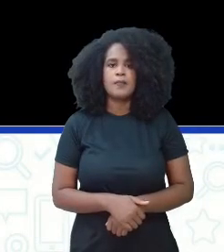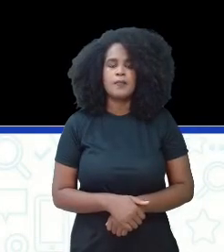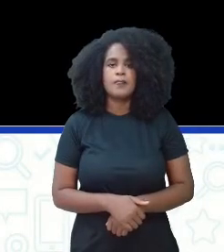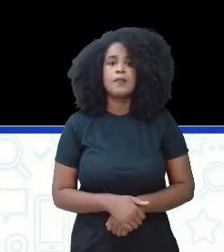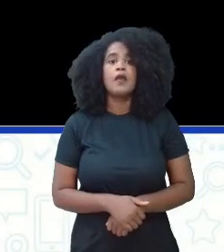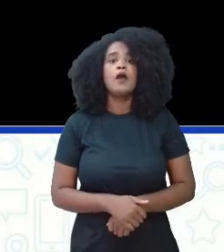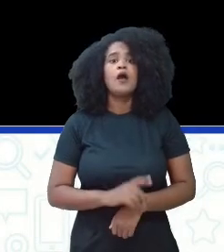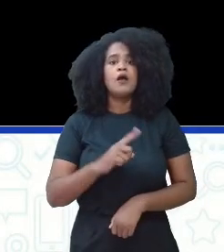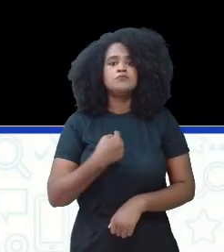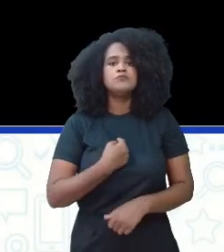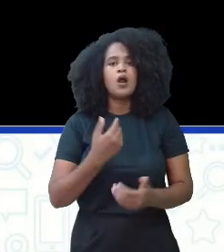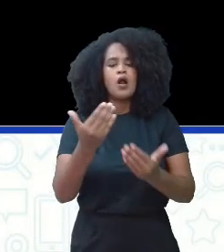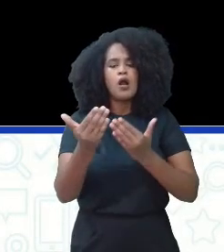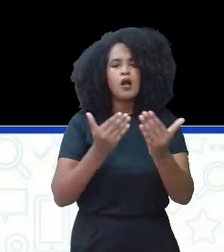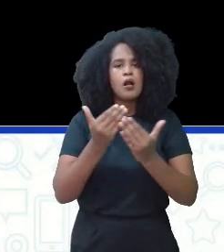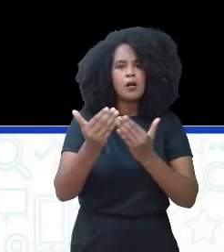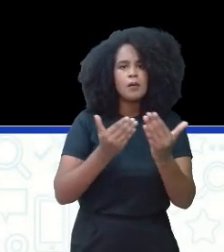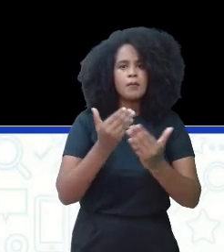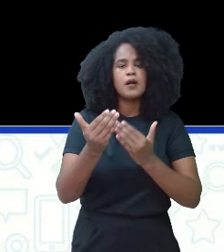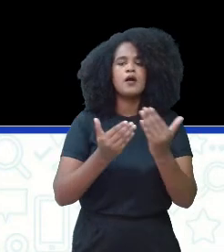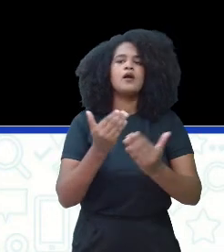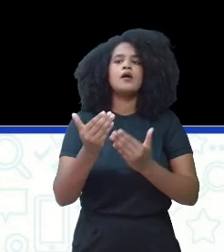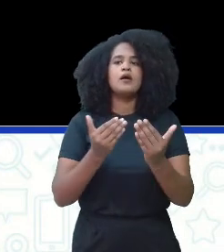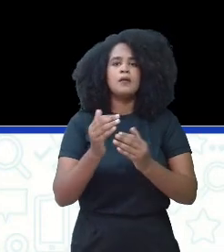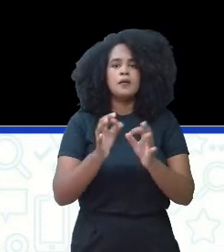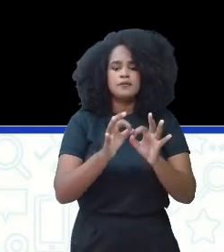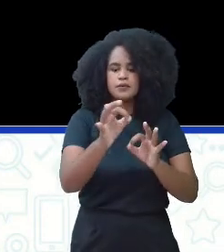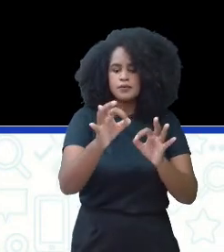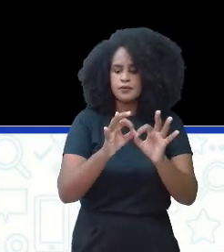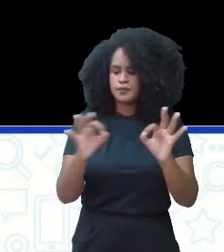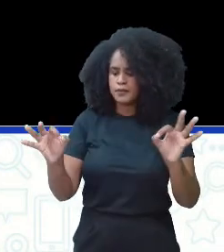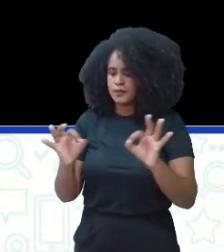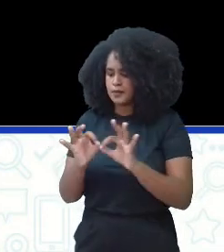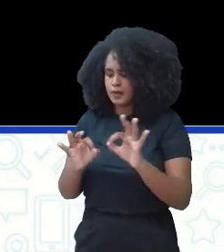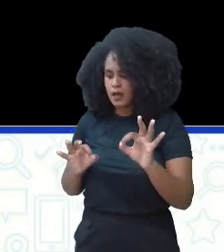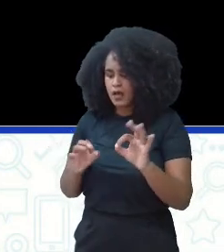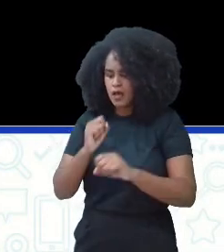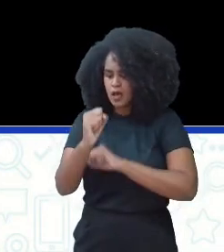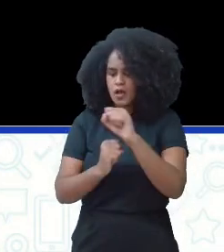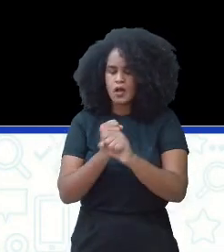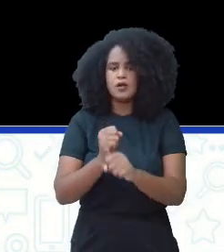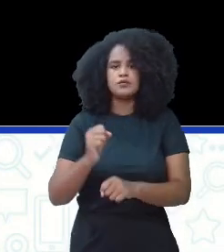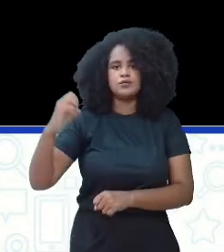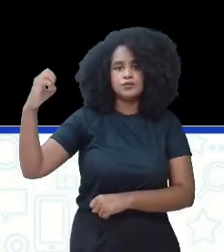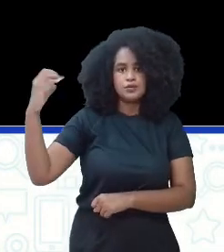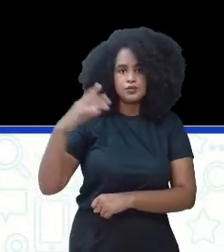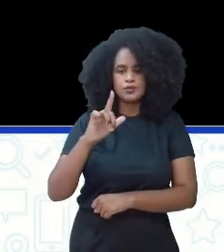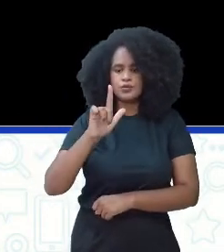a perceber essas distâncias em ano-luz sendo representadas. Ó. A gente tem aqui a